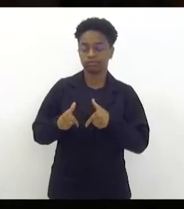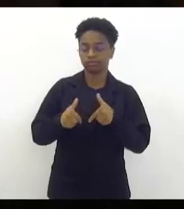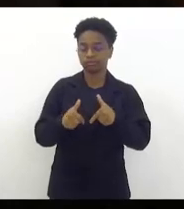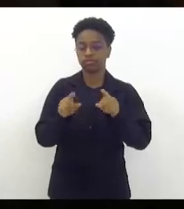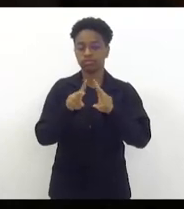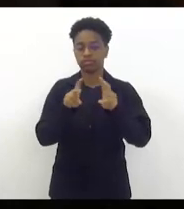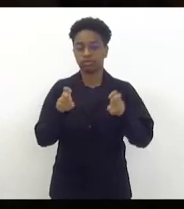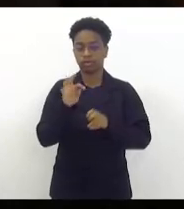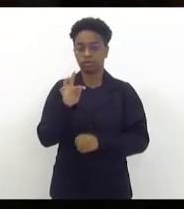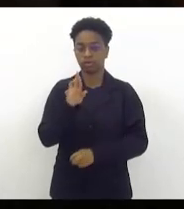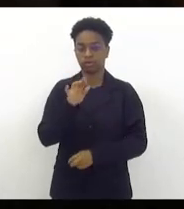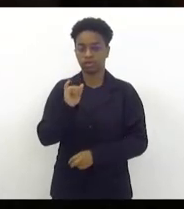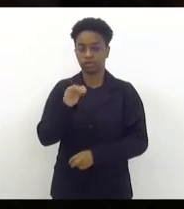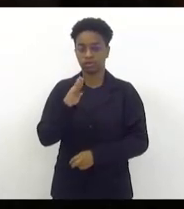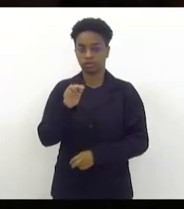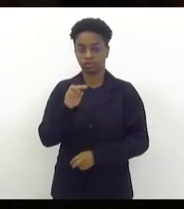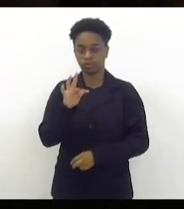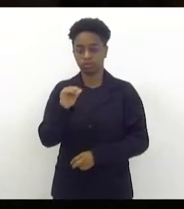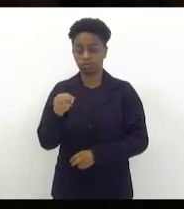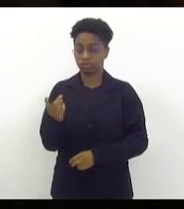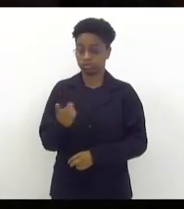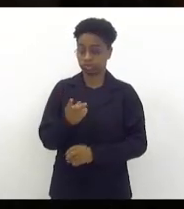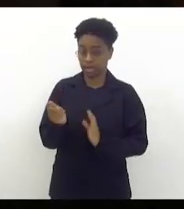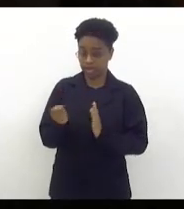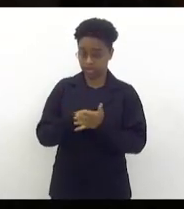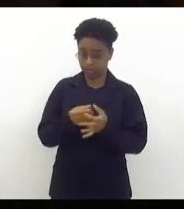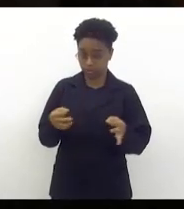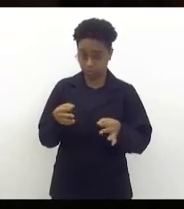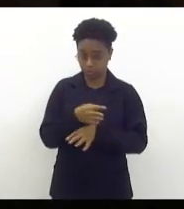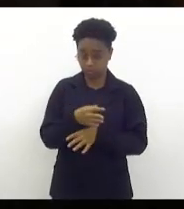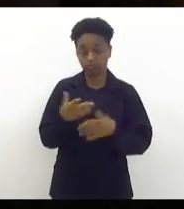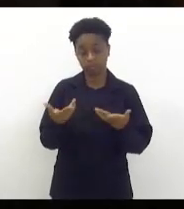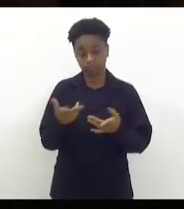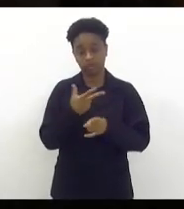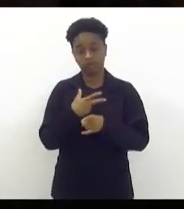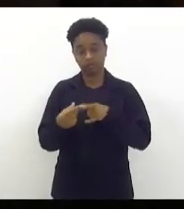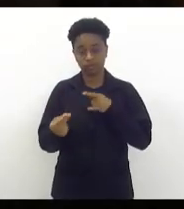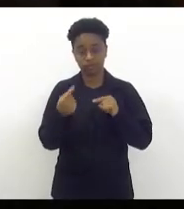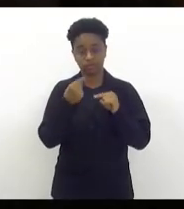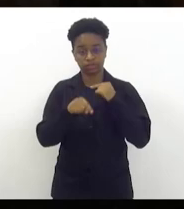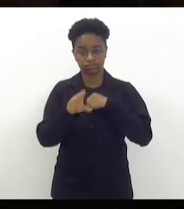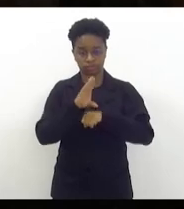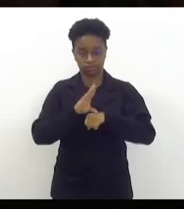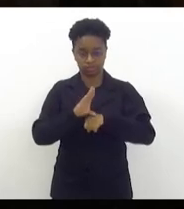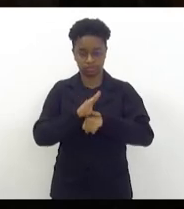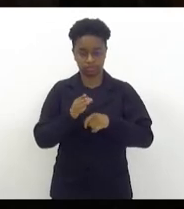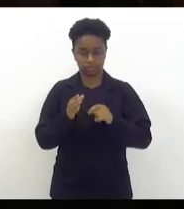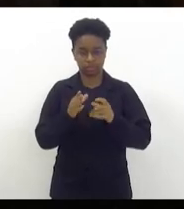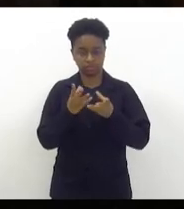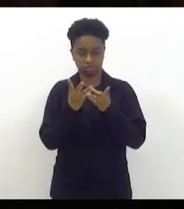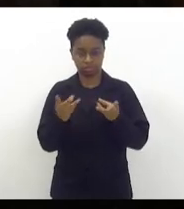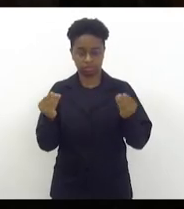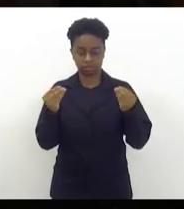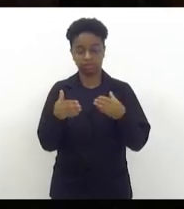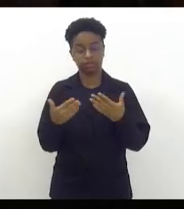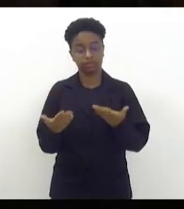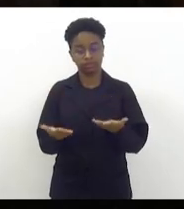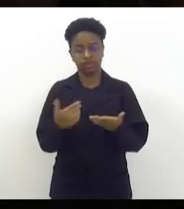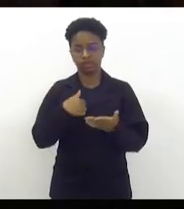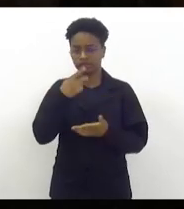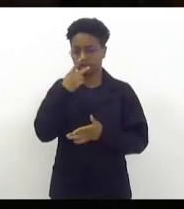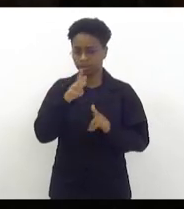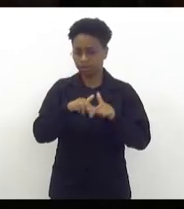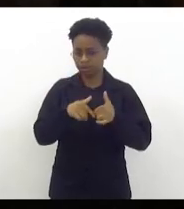essas duas assinaturas, venceu-se a inconstitucionalidade. Né? E não estou falando isso porque é